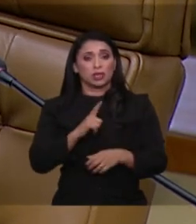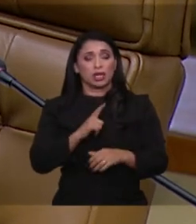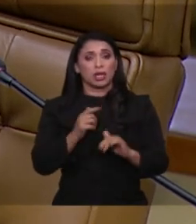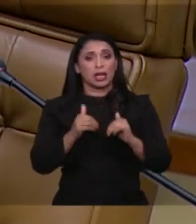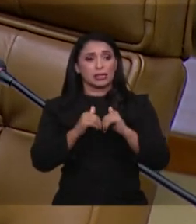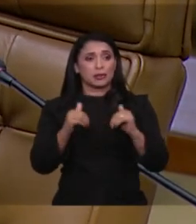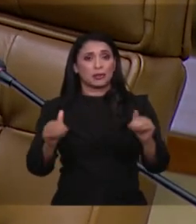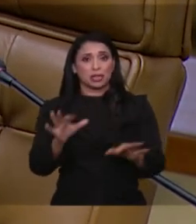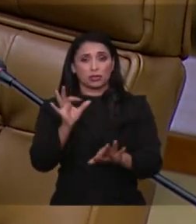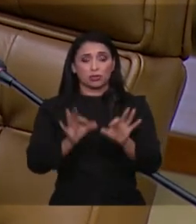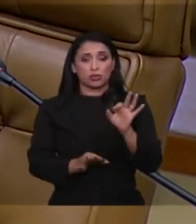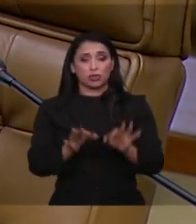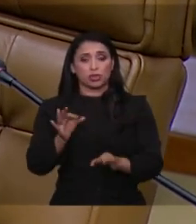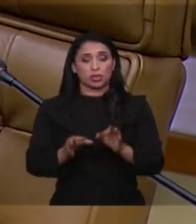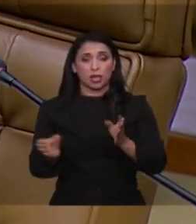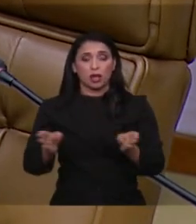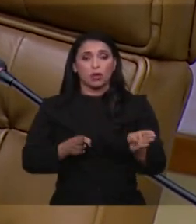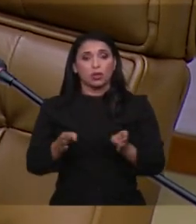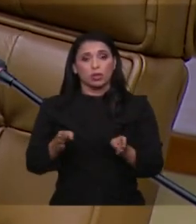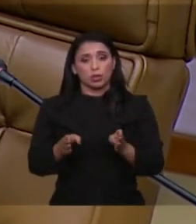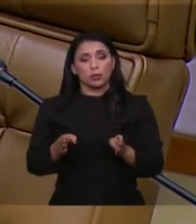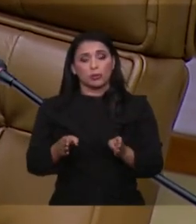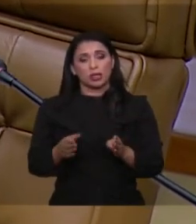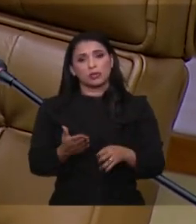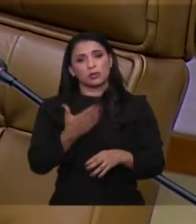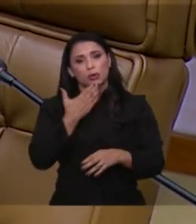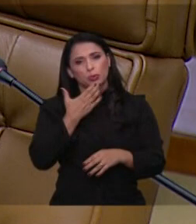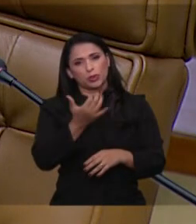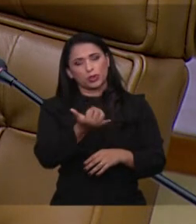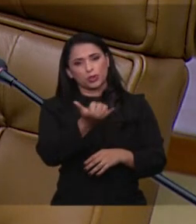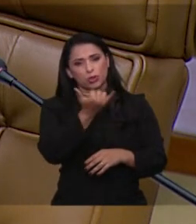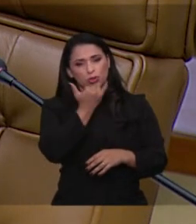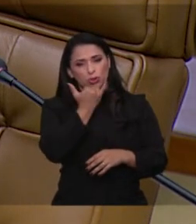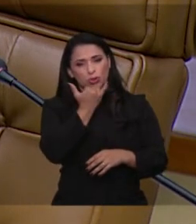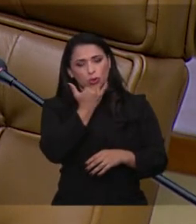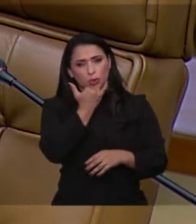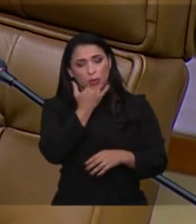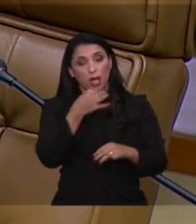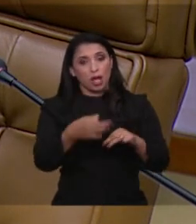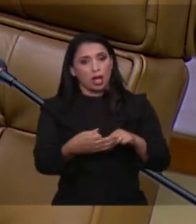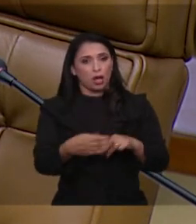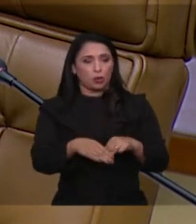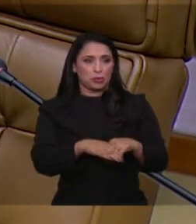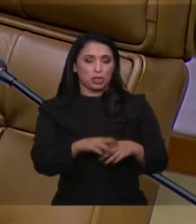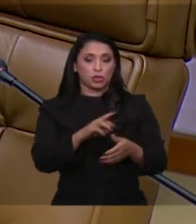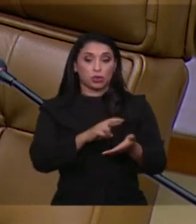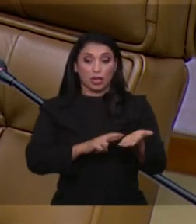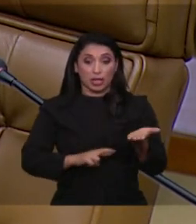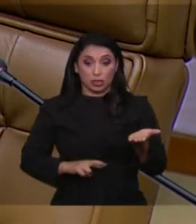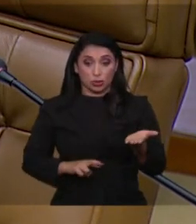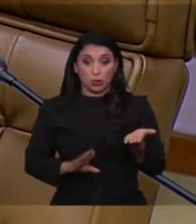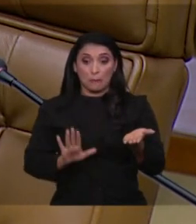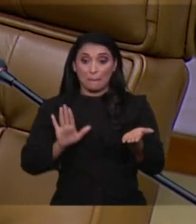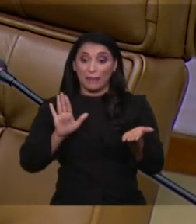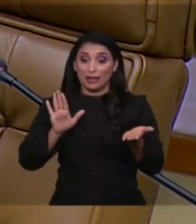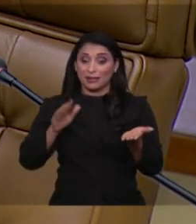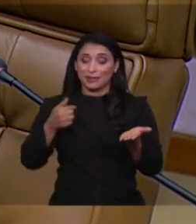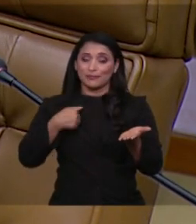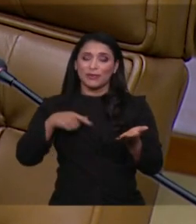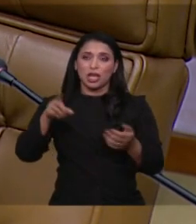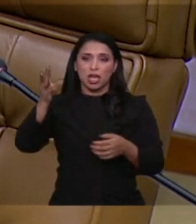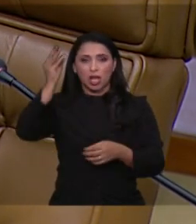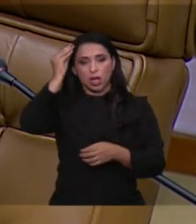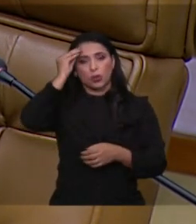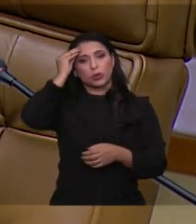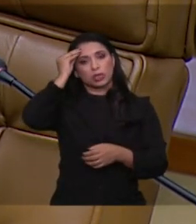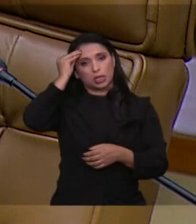e o prazo temporal. Então, pedindo vênia ao eminente ministro relator, nesse ponto, eu